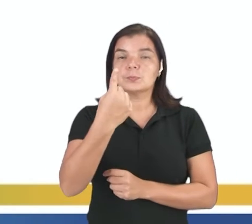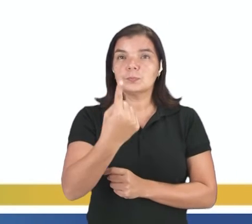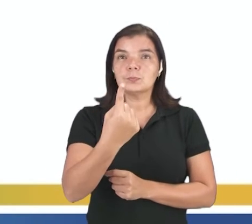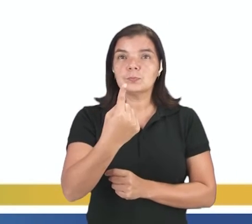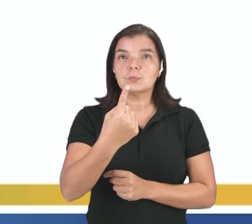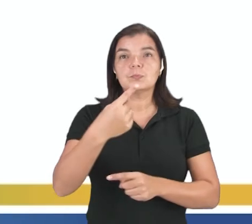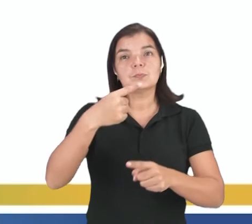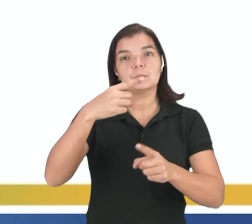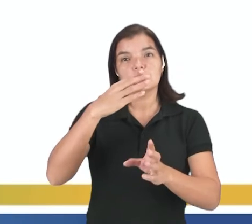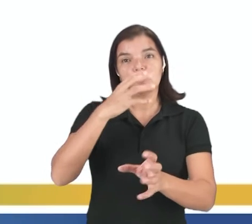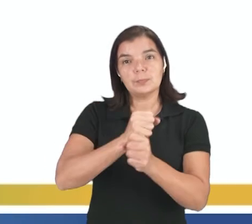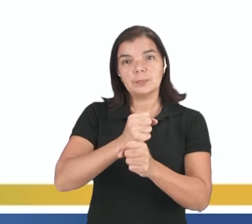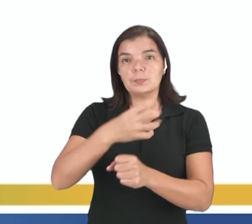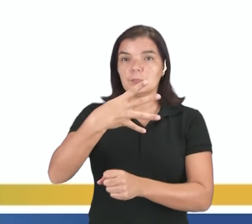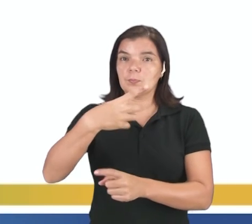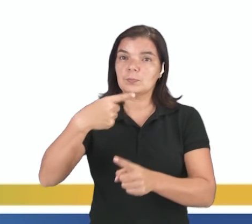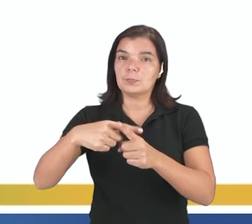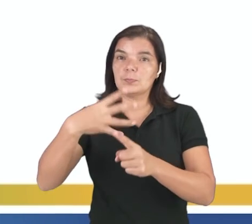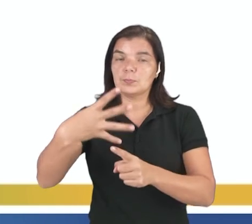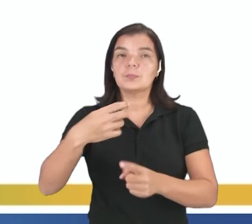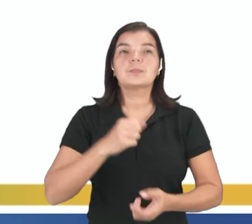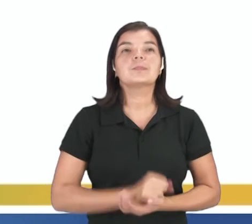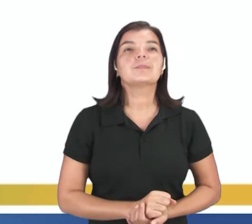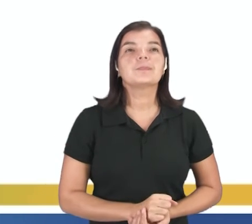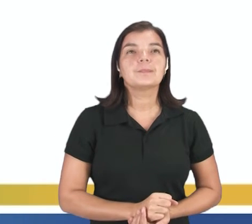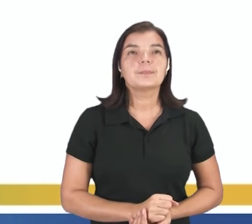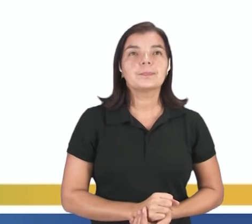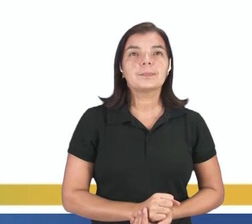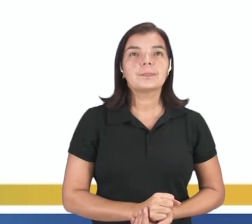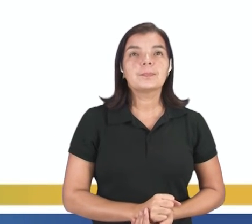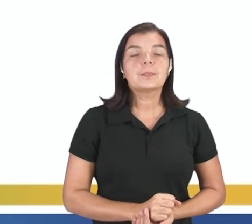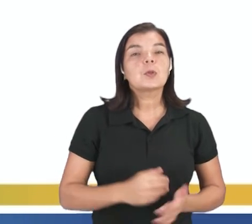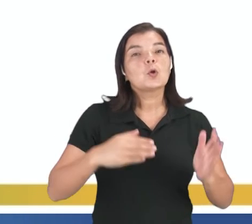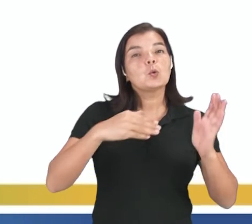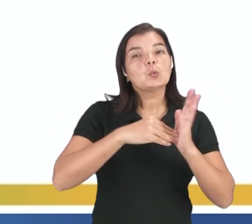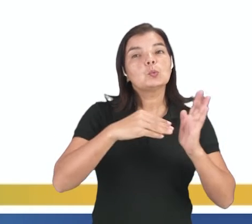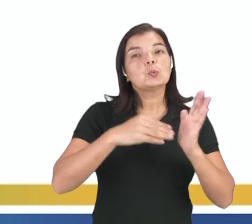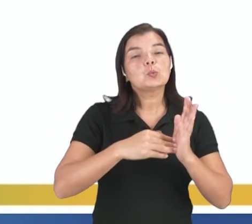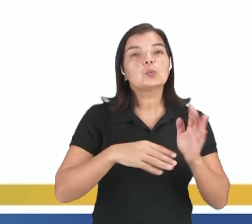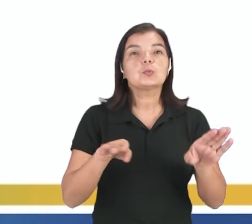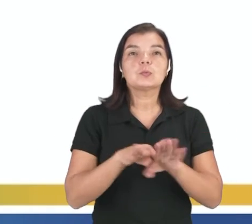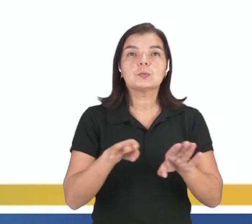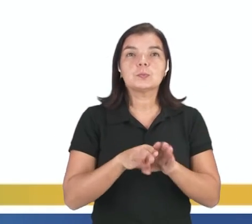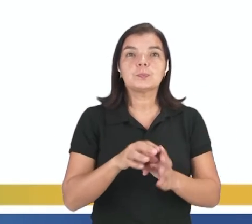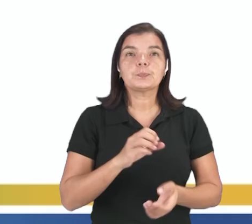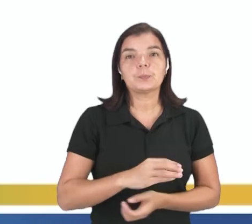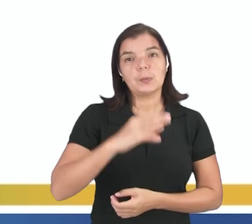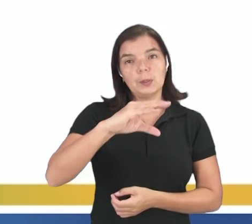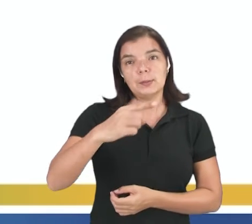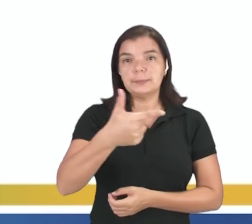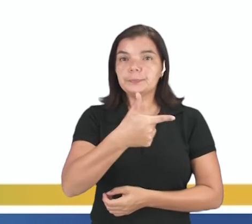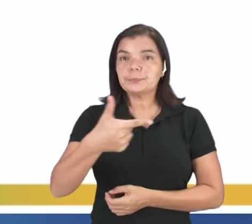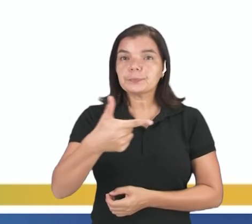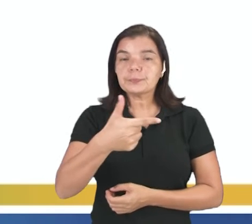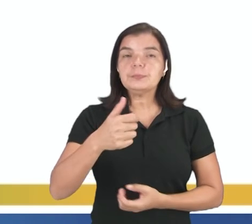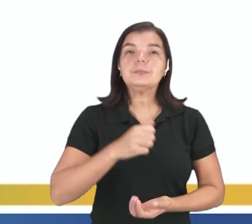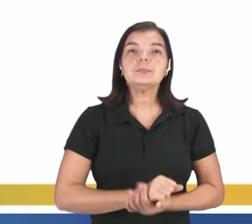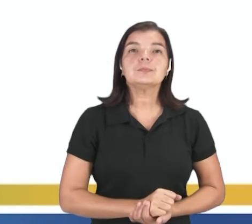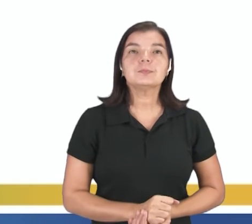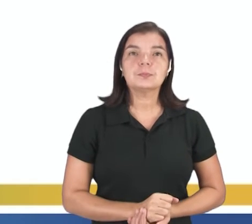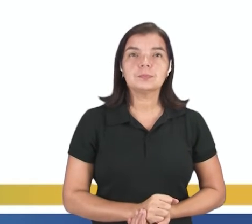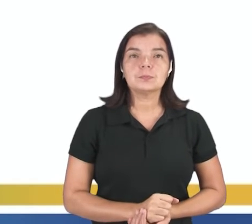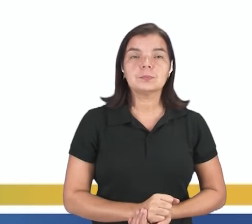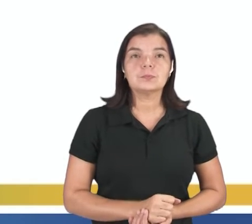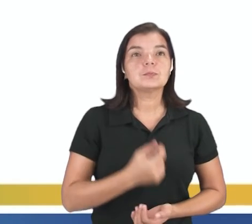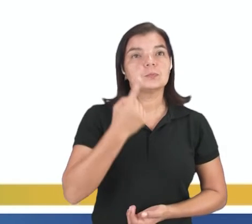4 vezes 4. E nosso último elemento aqui, do C22,